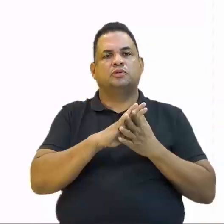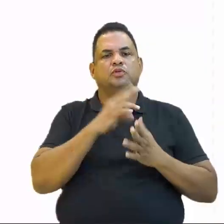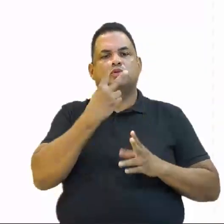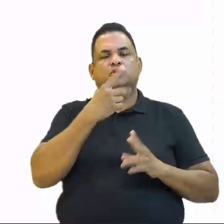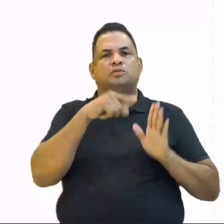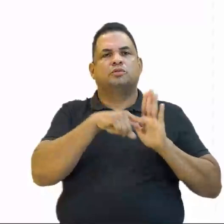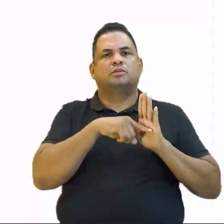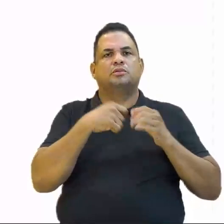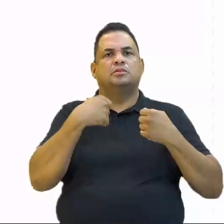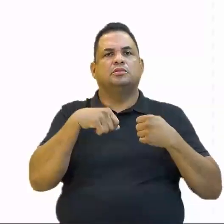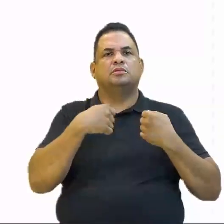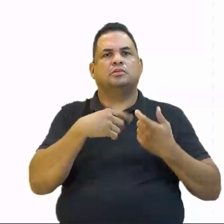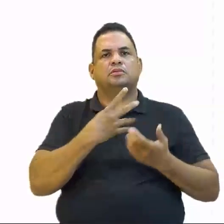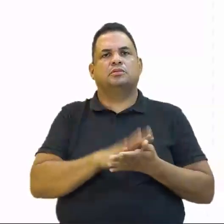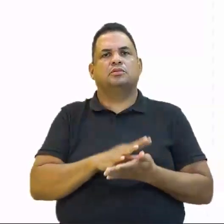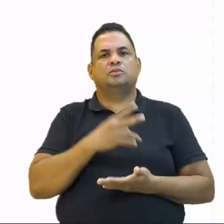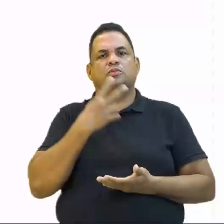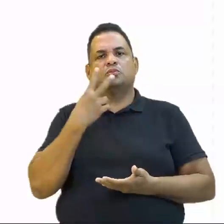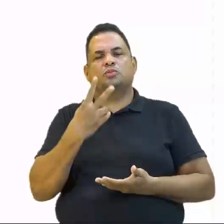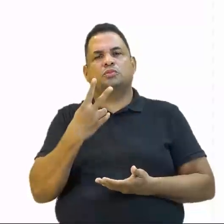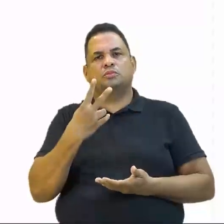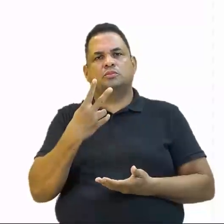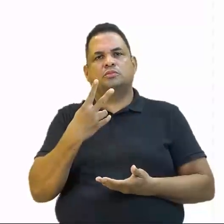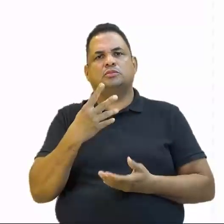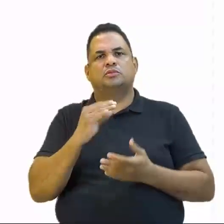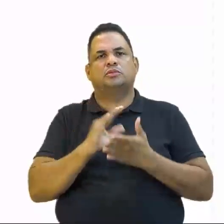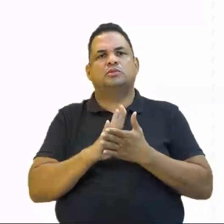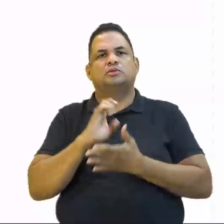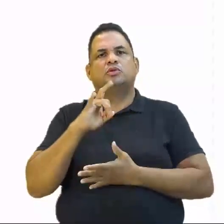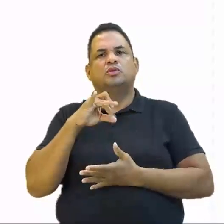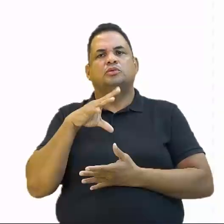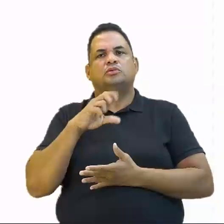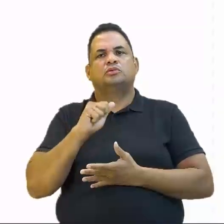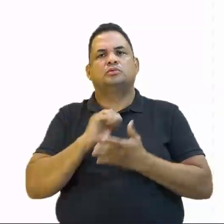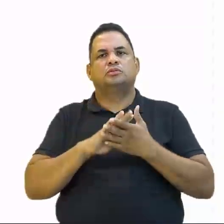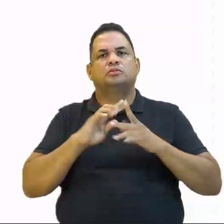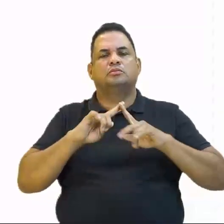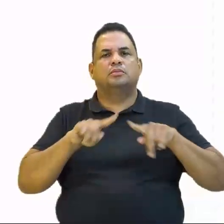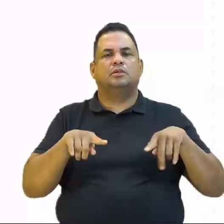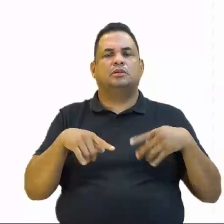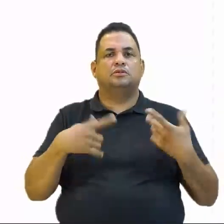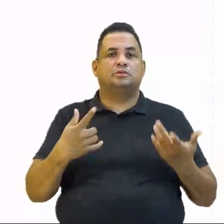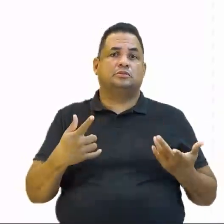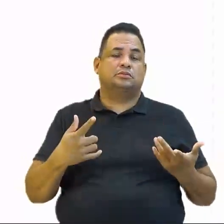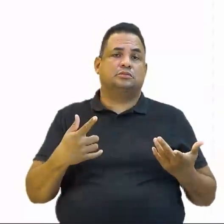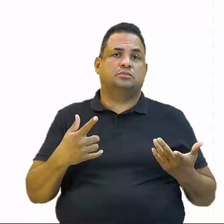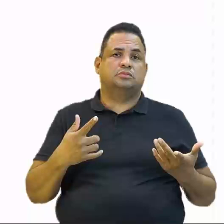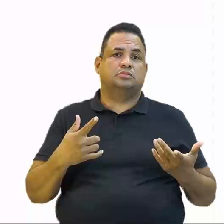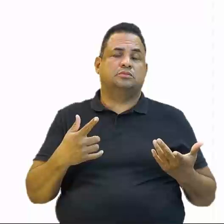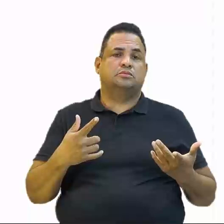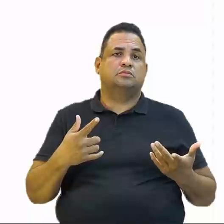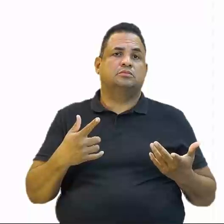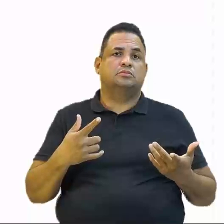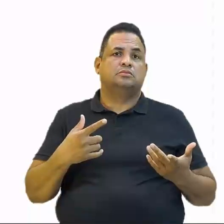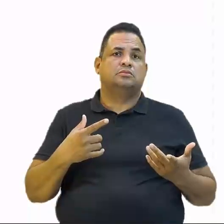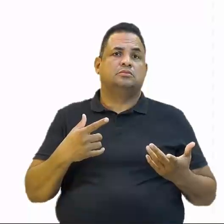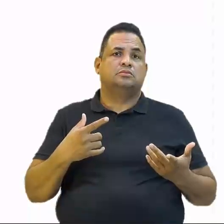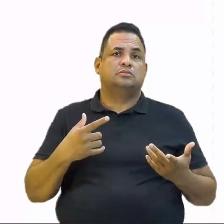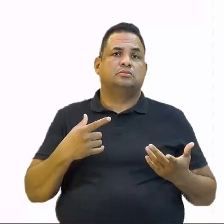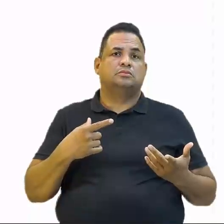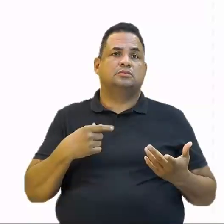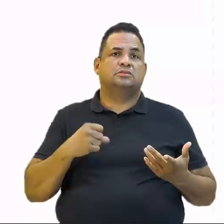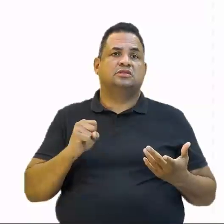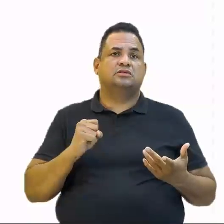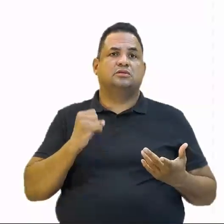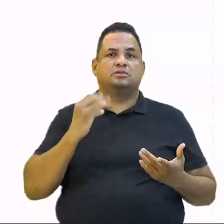eu vou precisar de 2 sódio. Só que, se fosse o